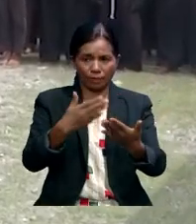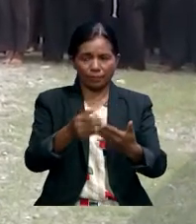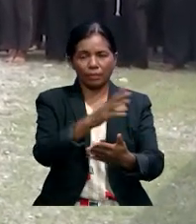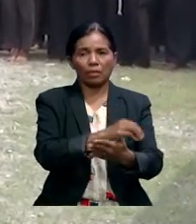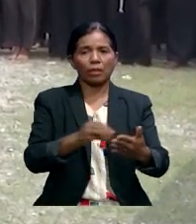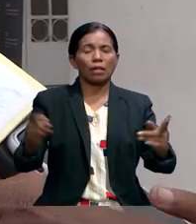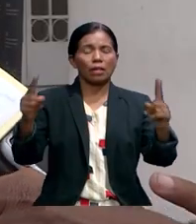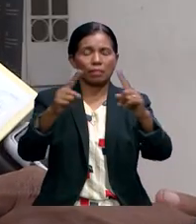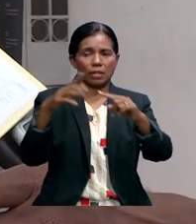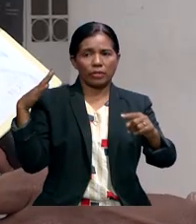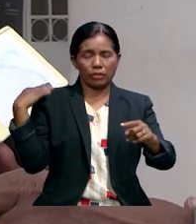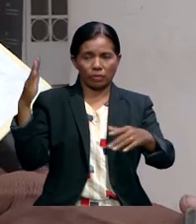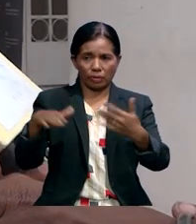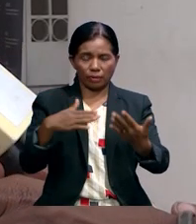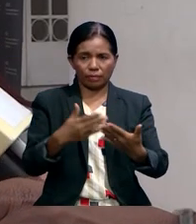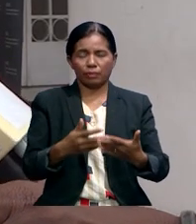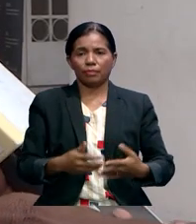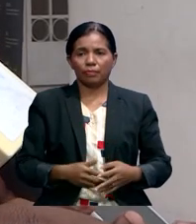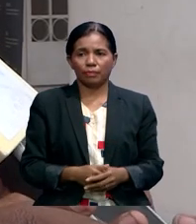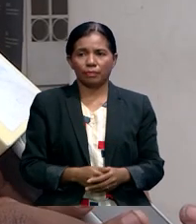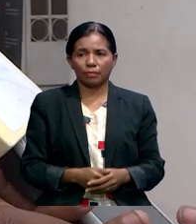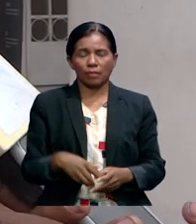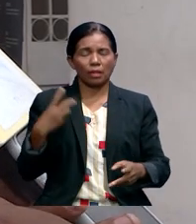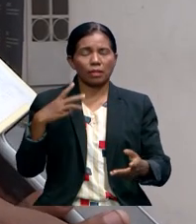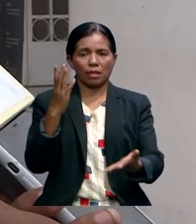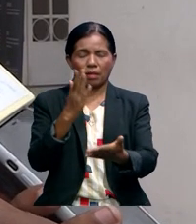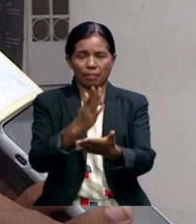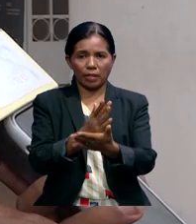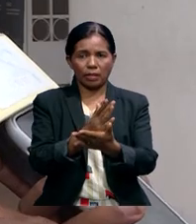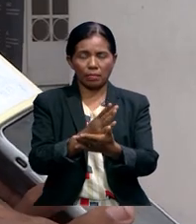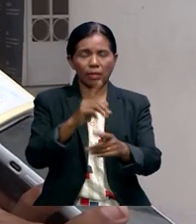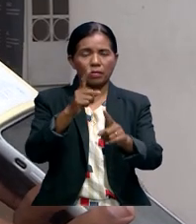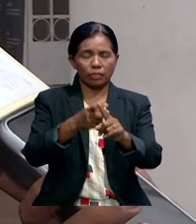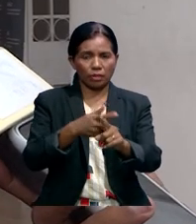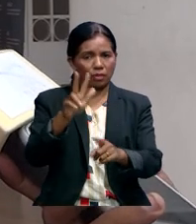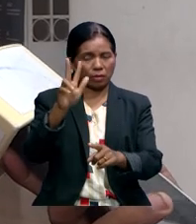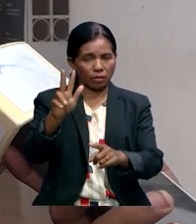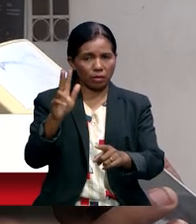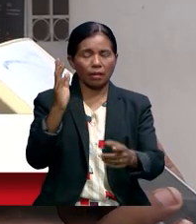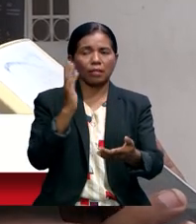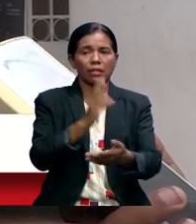humanista ba jovem sira. Terceira fase suspensão, terceira 6 meses suspensão ba